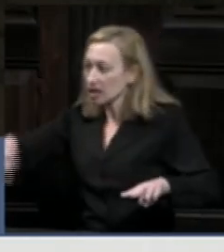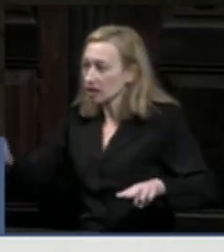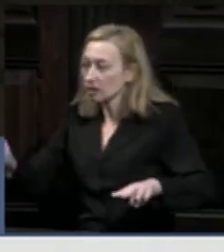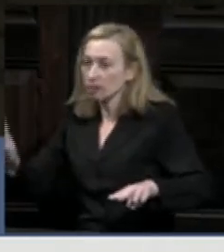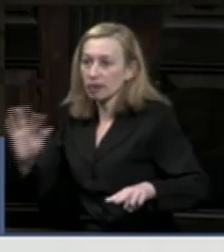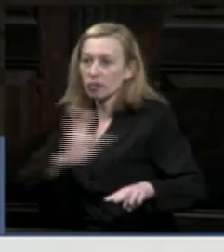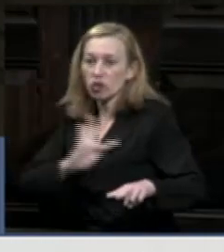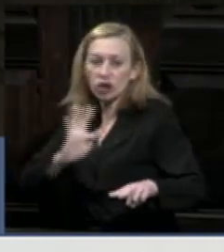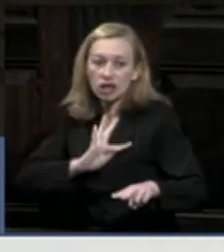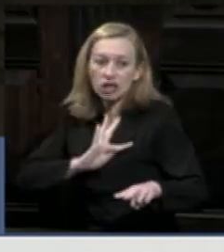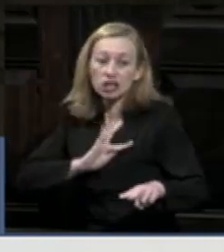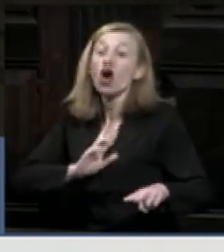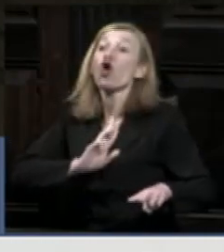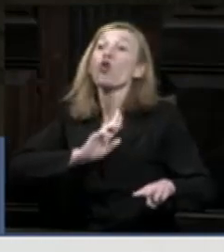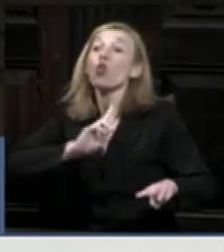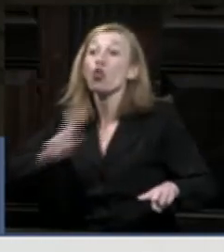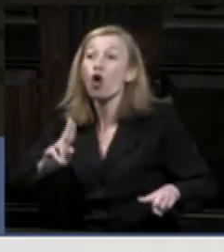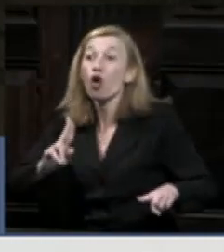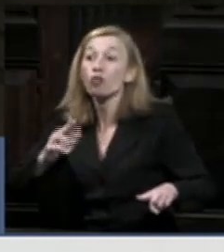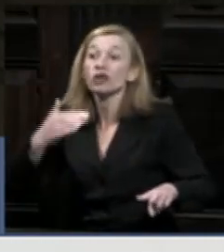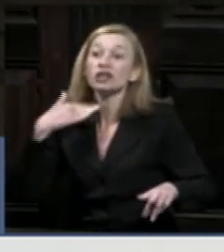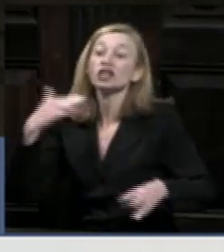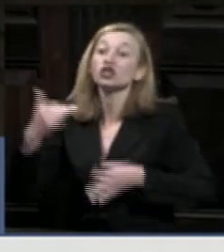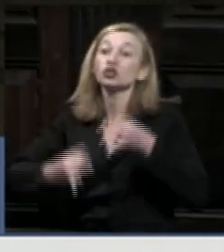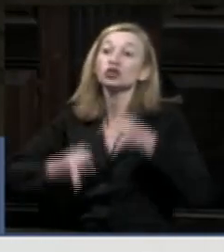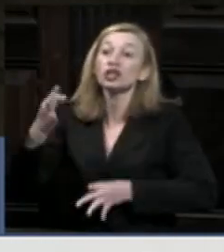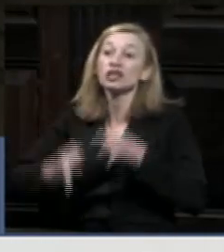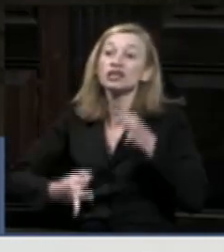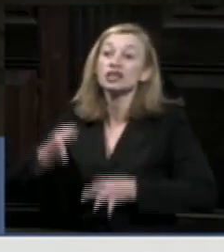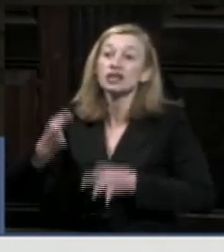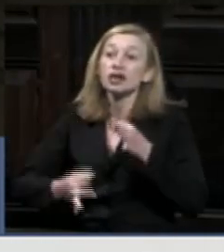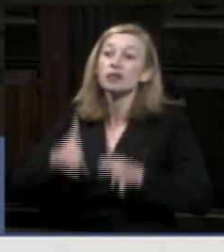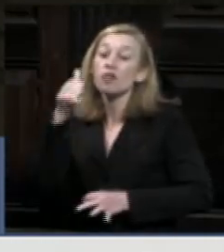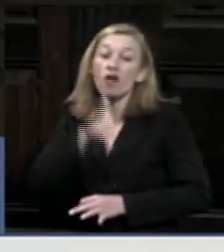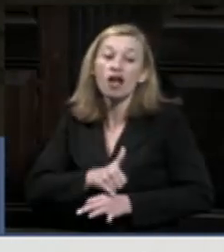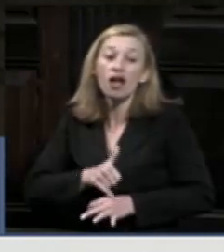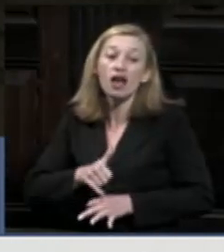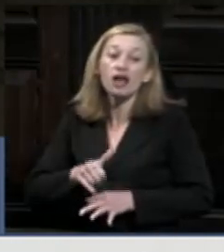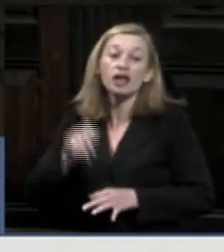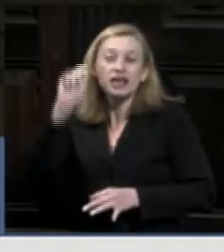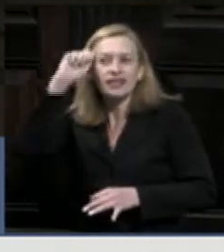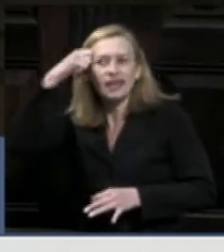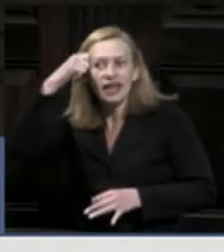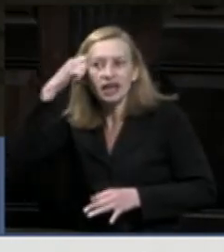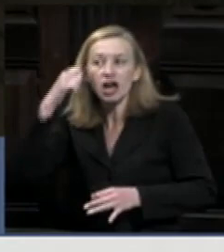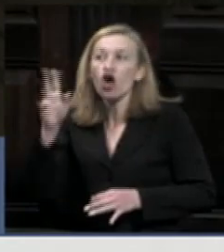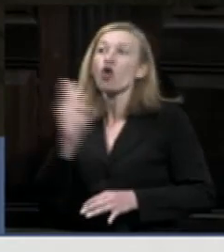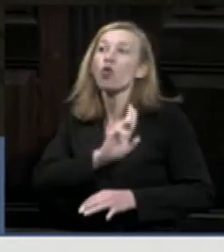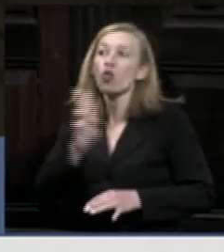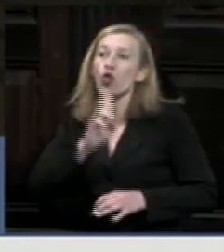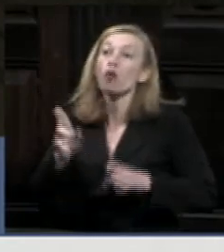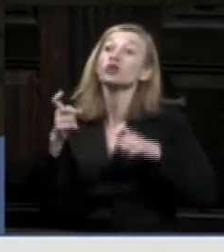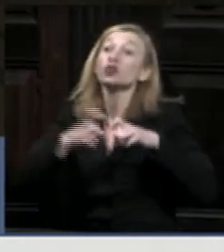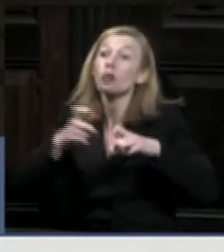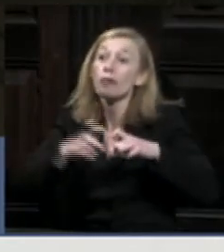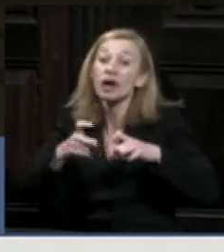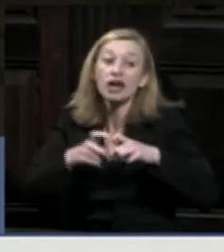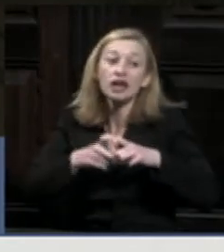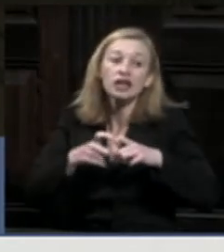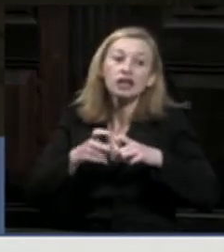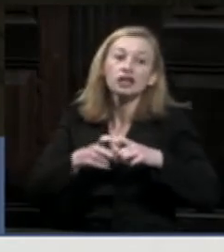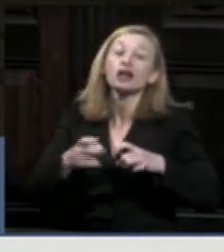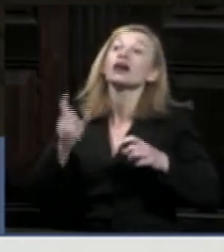cadê o nome da juíza leiga cadê o nome dos médicos cadê o